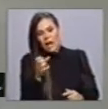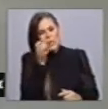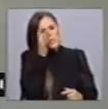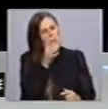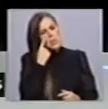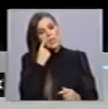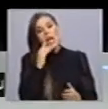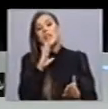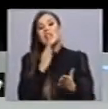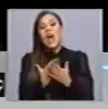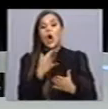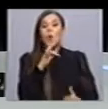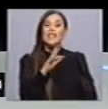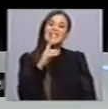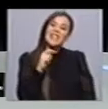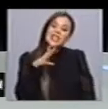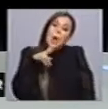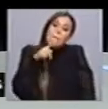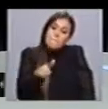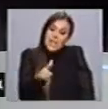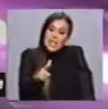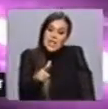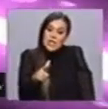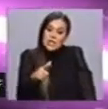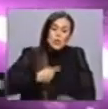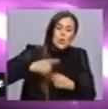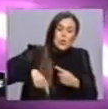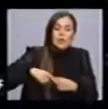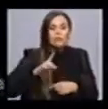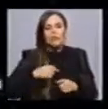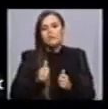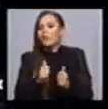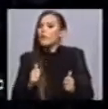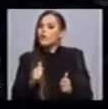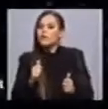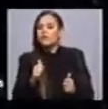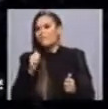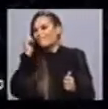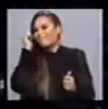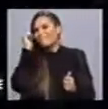hoje 43 mil rotações e, portanto, estamos ainda muito longe do limite teórico.